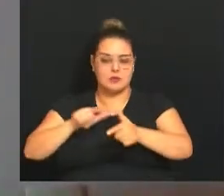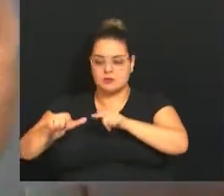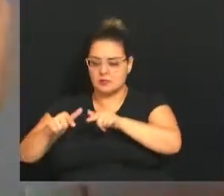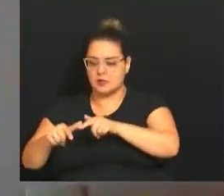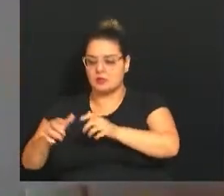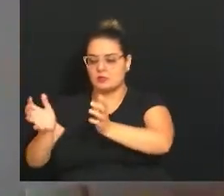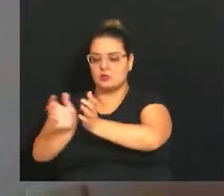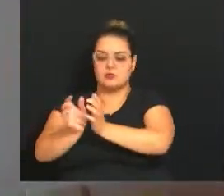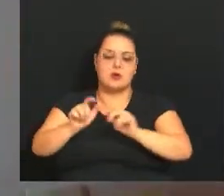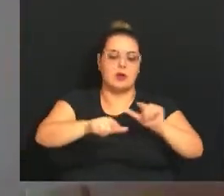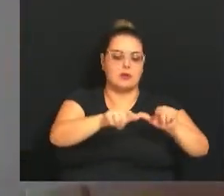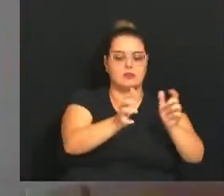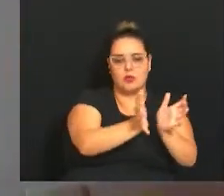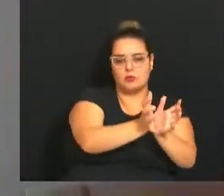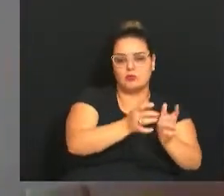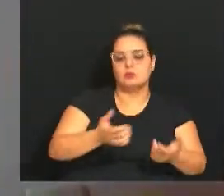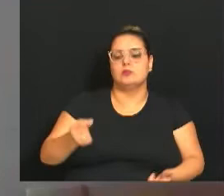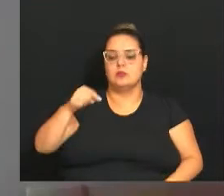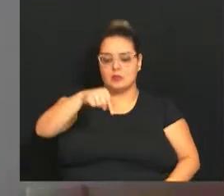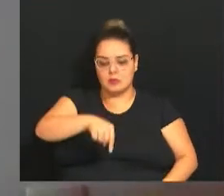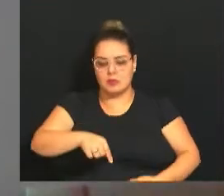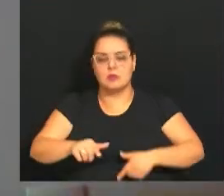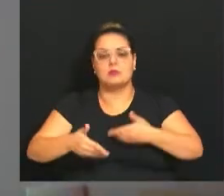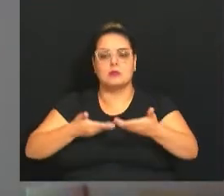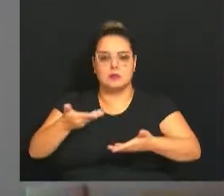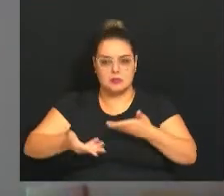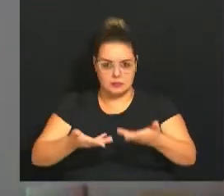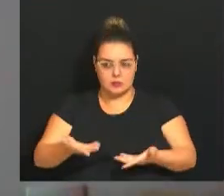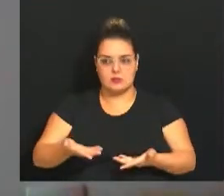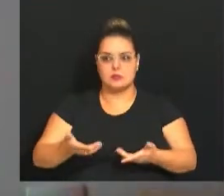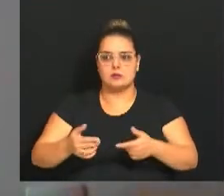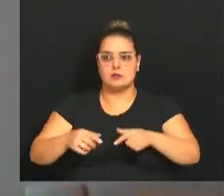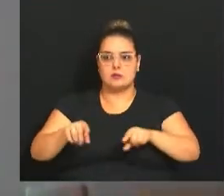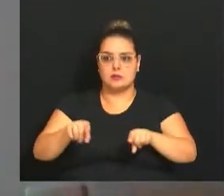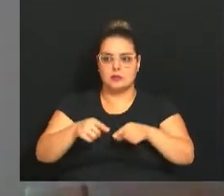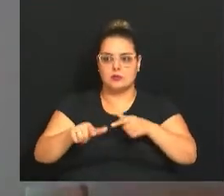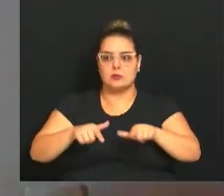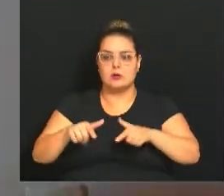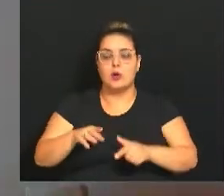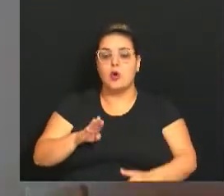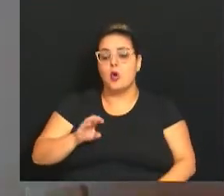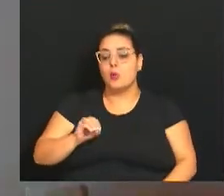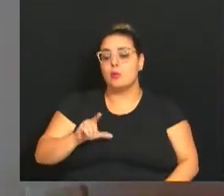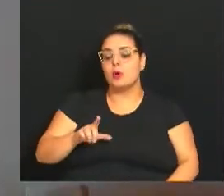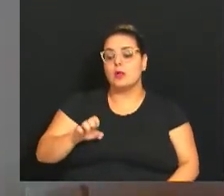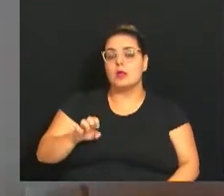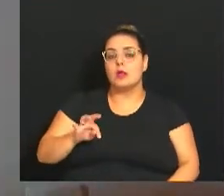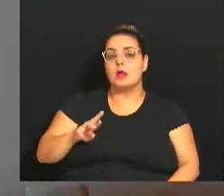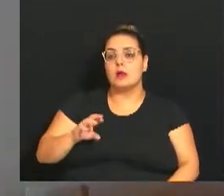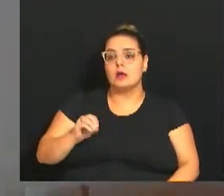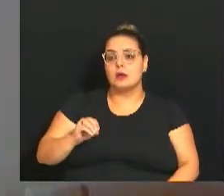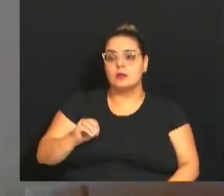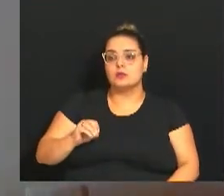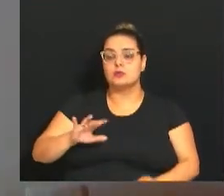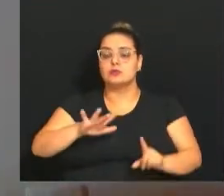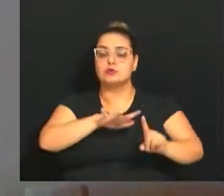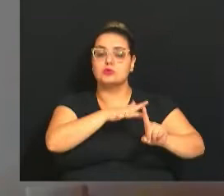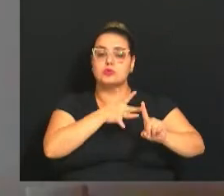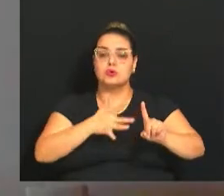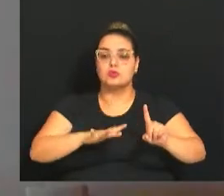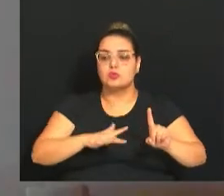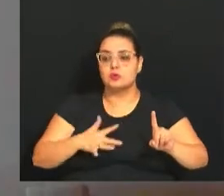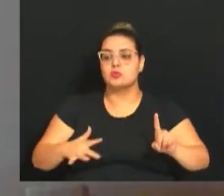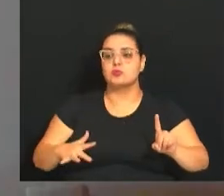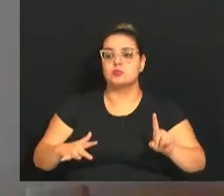grupo. Então tem um trabalho que vai ser feito sobre boleros. Eles chamam boleros de outono, né?